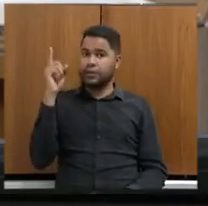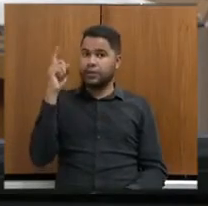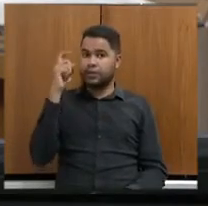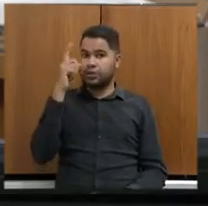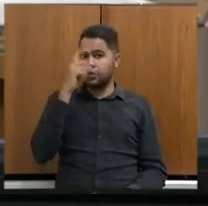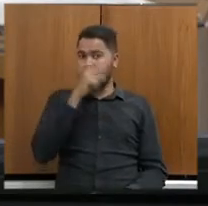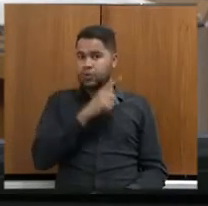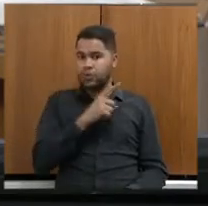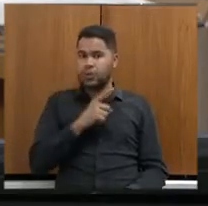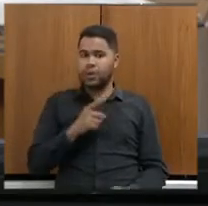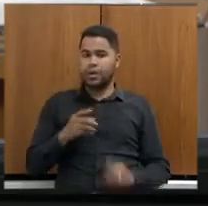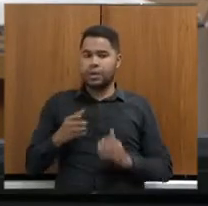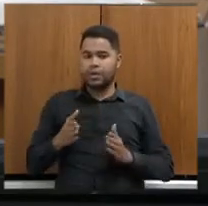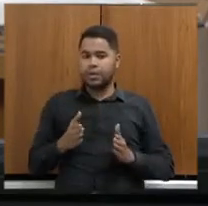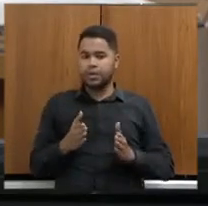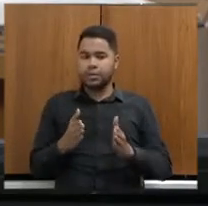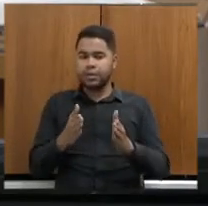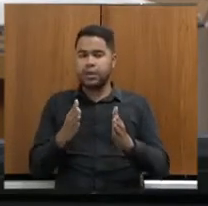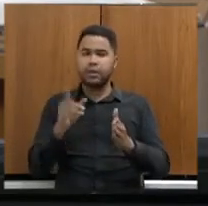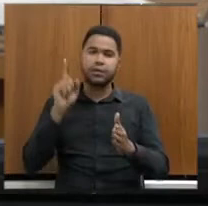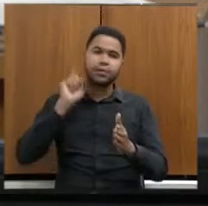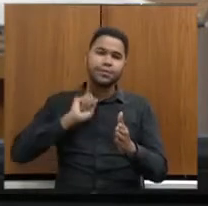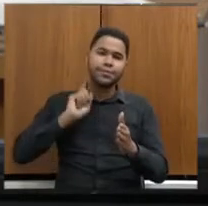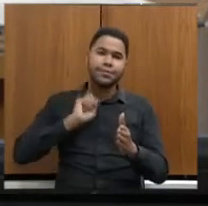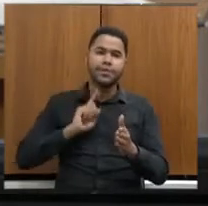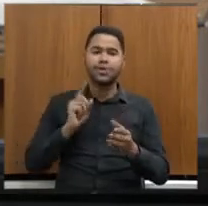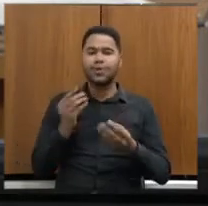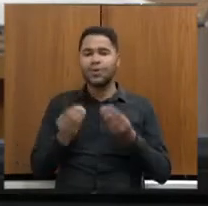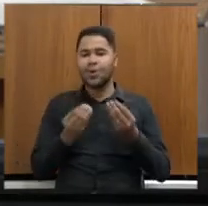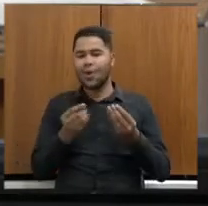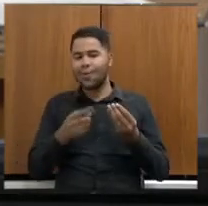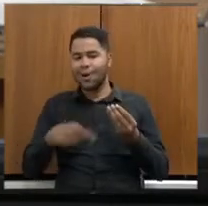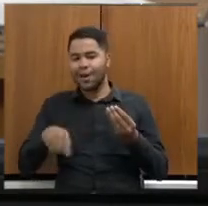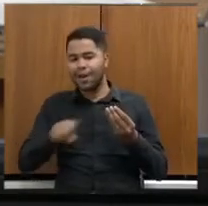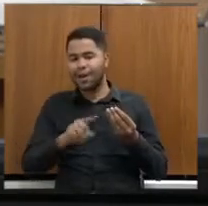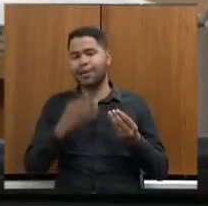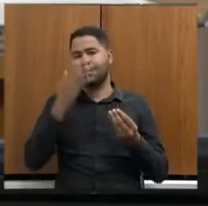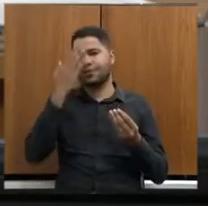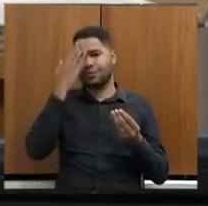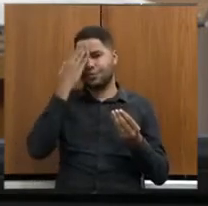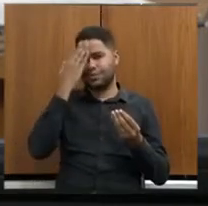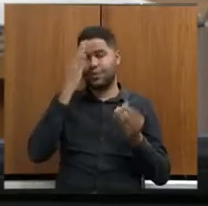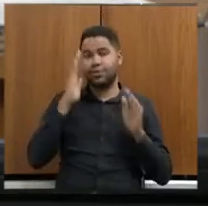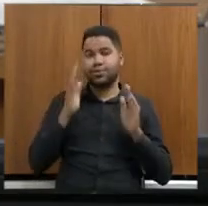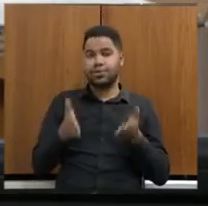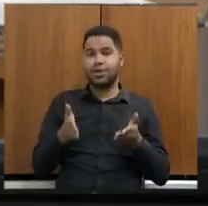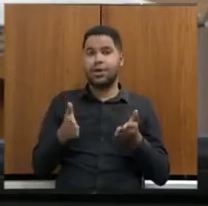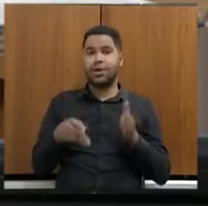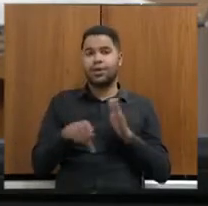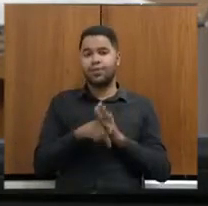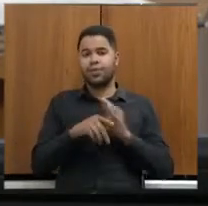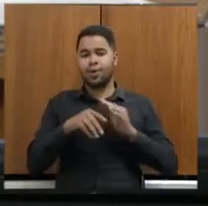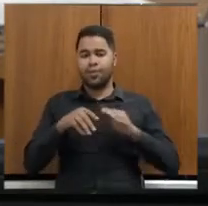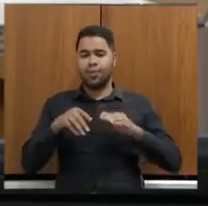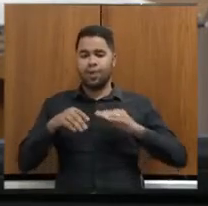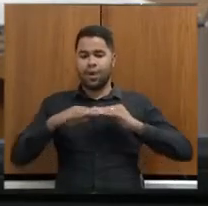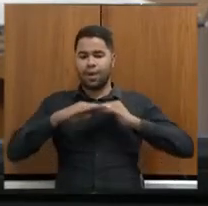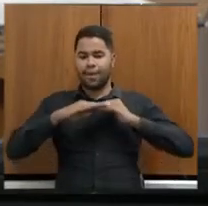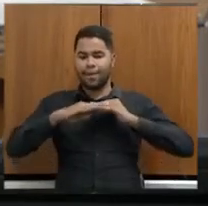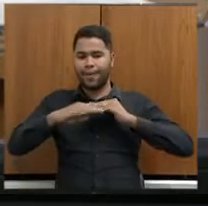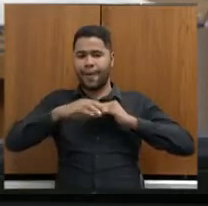nós pegamos as estradas em Minas Gerais o estado de conservação nós já passamos inclusive da operação tapa-buraco agora é o